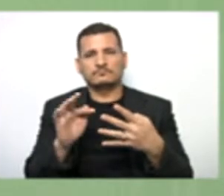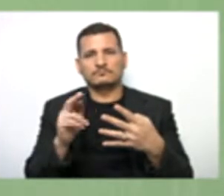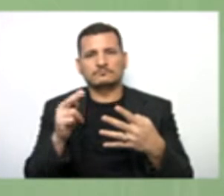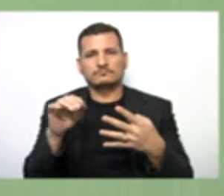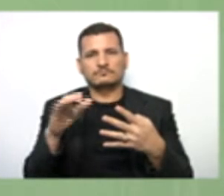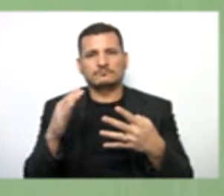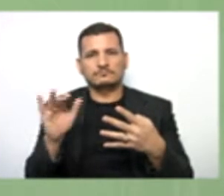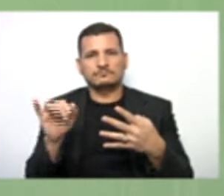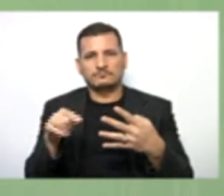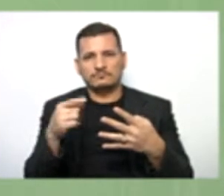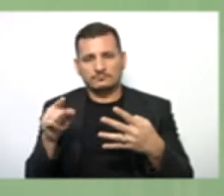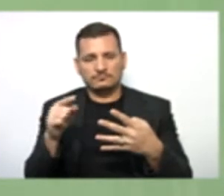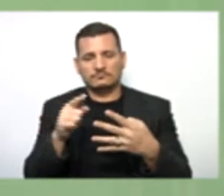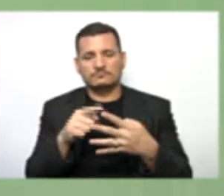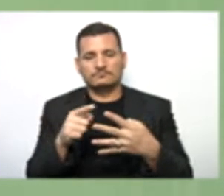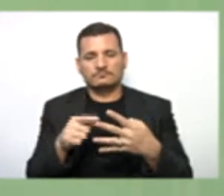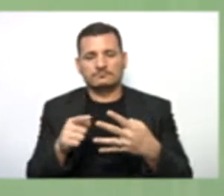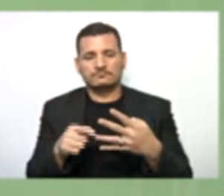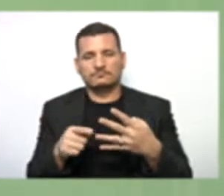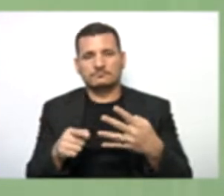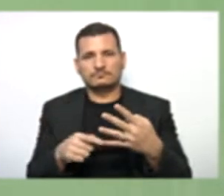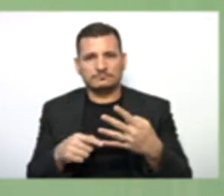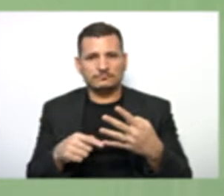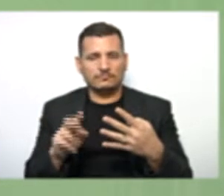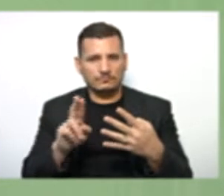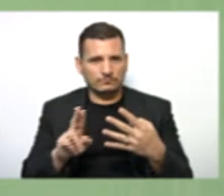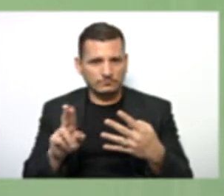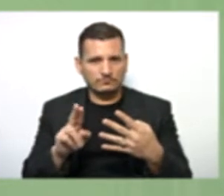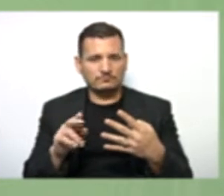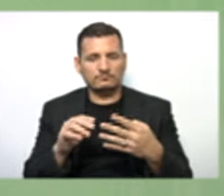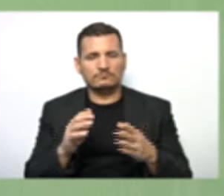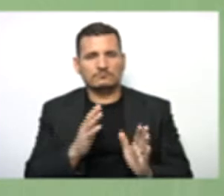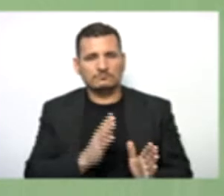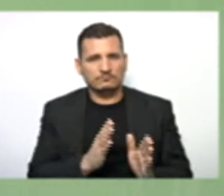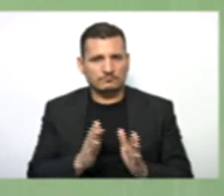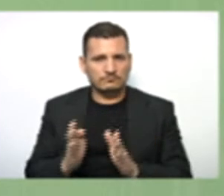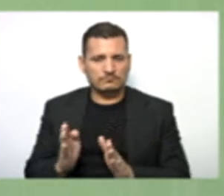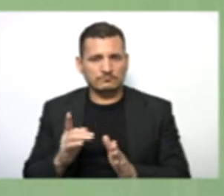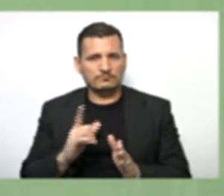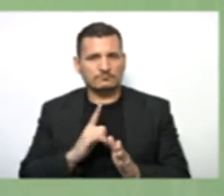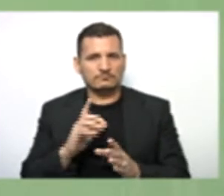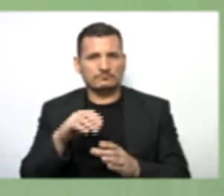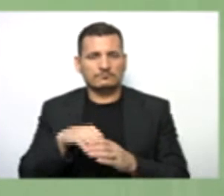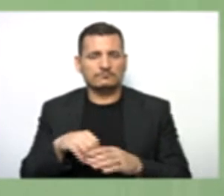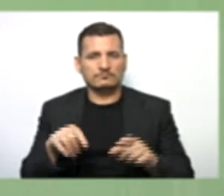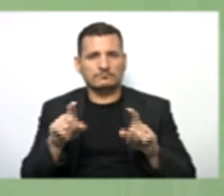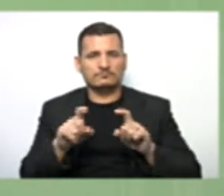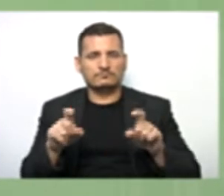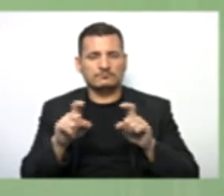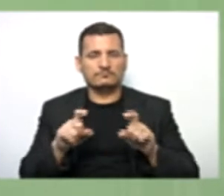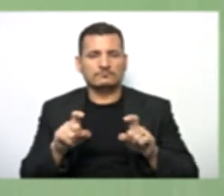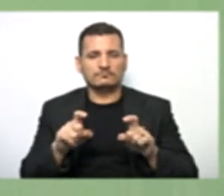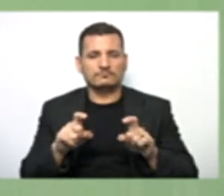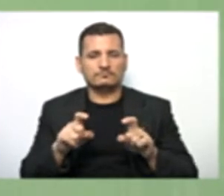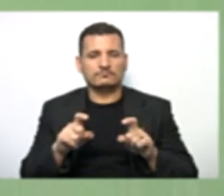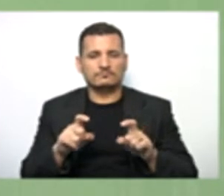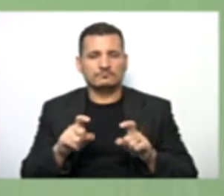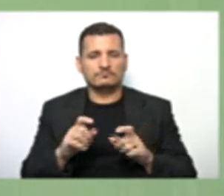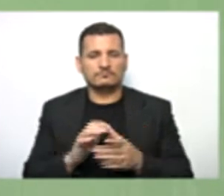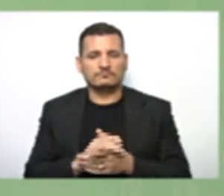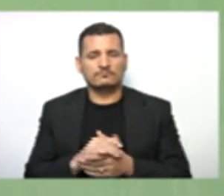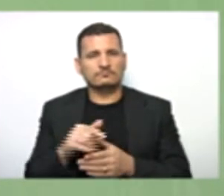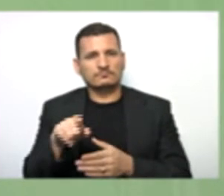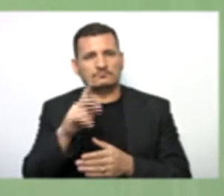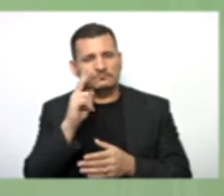que o processo pode assumir, que segue, né, para a gente chegar ao objetivo. Repara que é